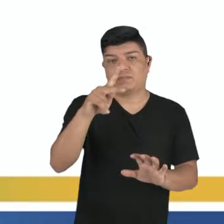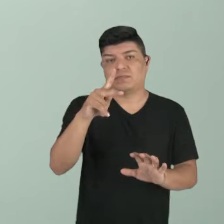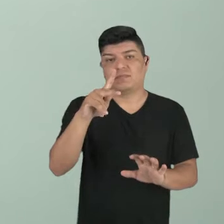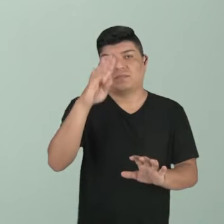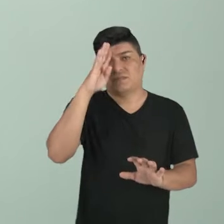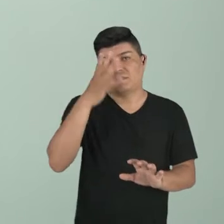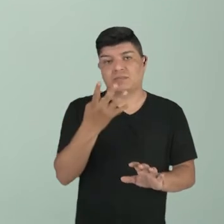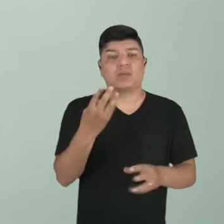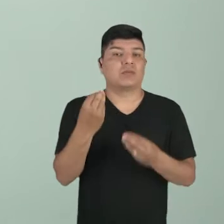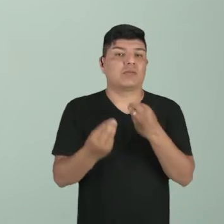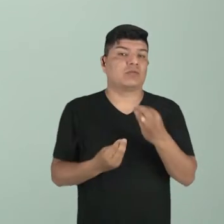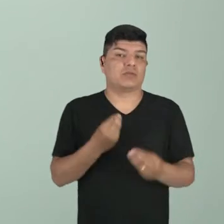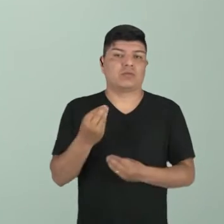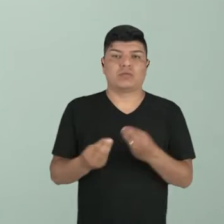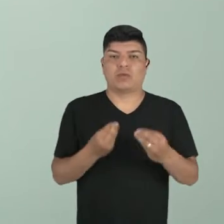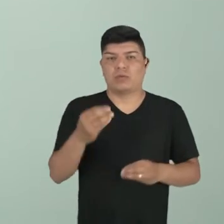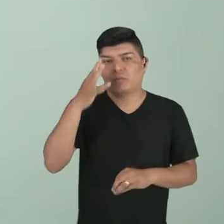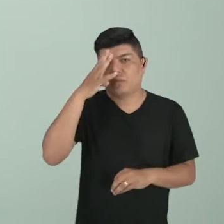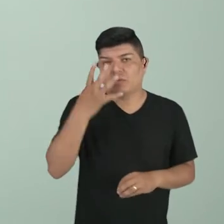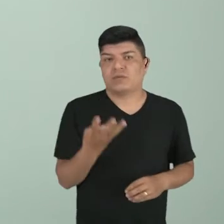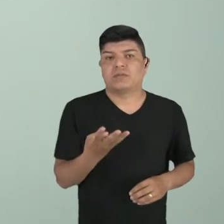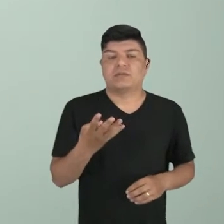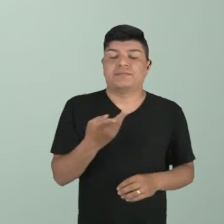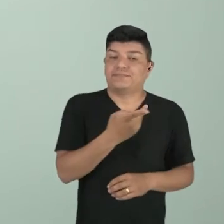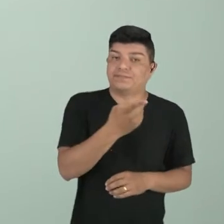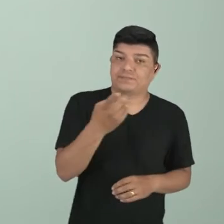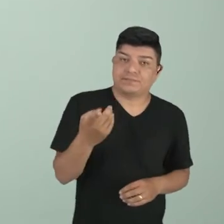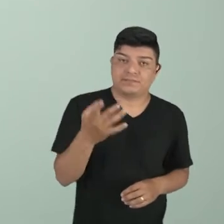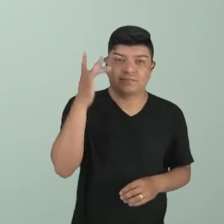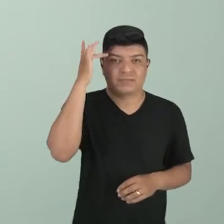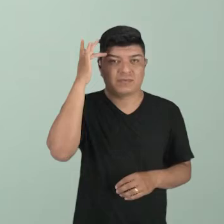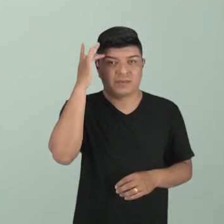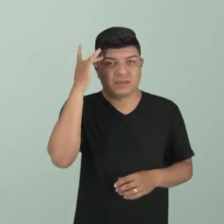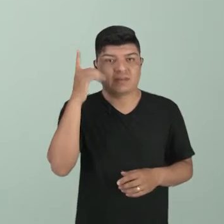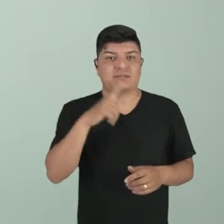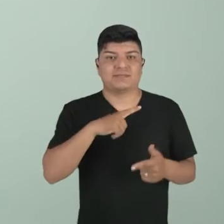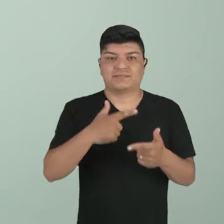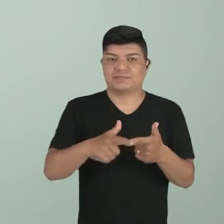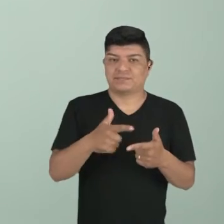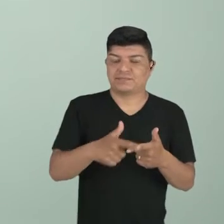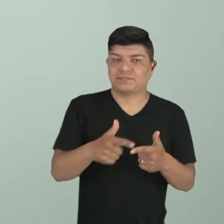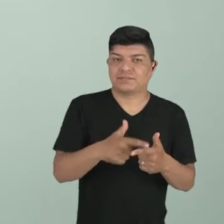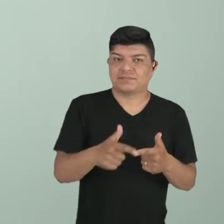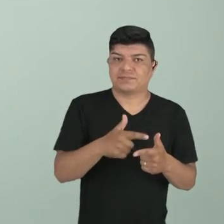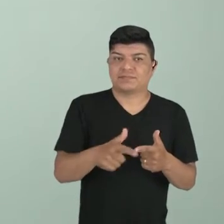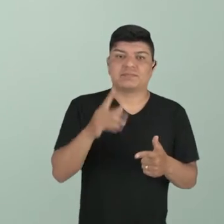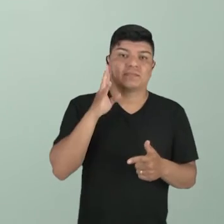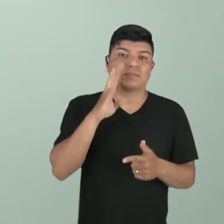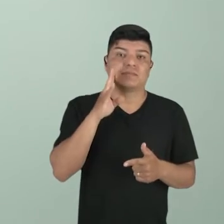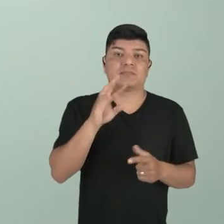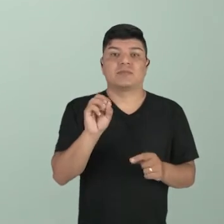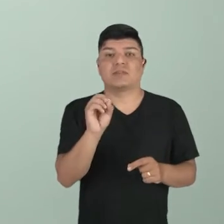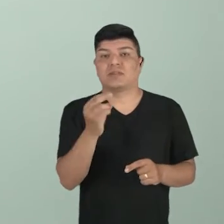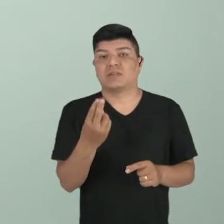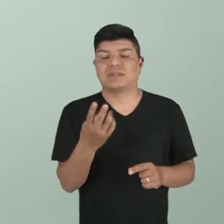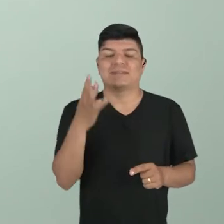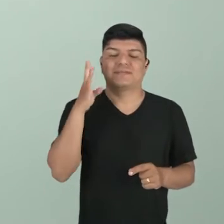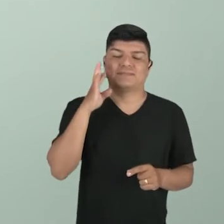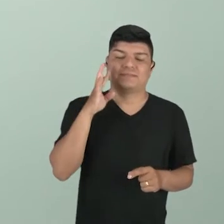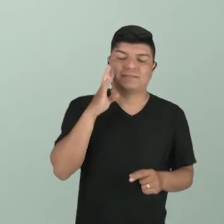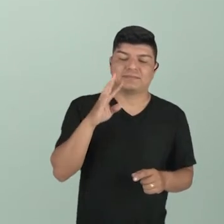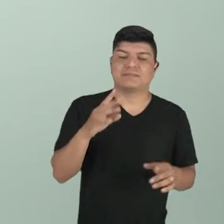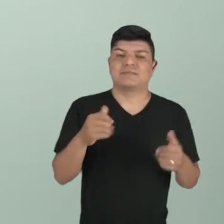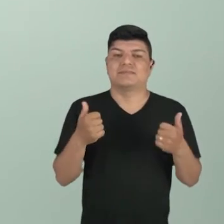solução. Como é que você vai solucionar? Se você acha que tem um problema, que não está legal, ou que está até